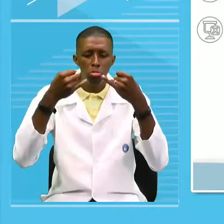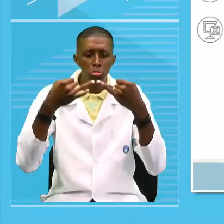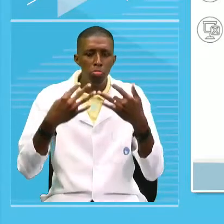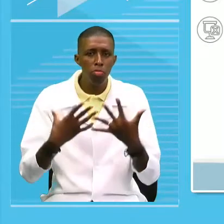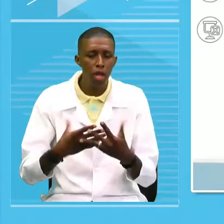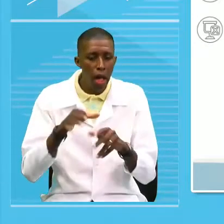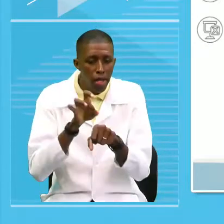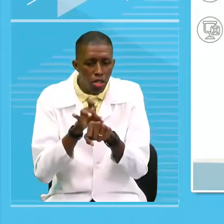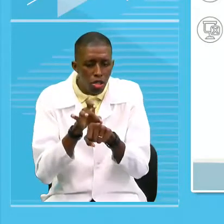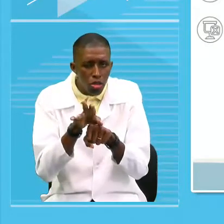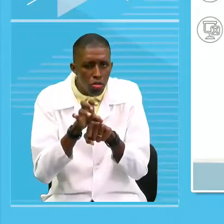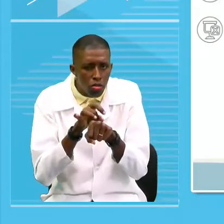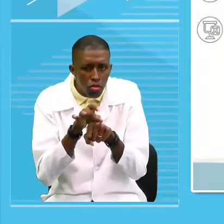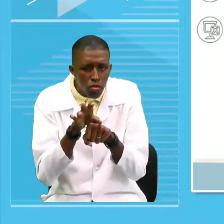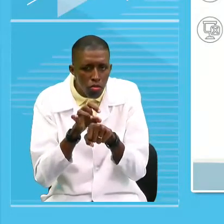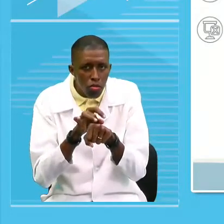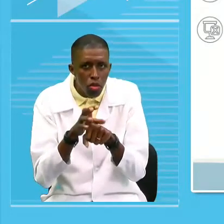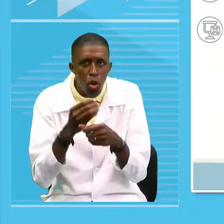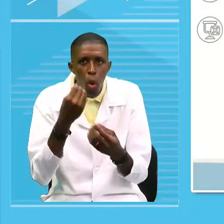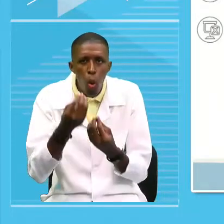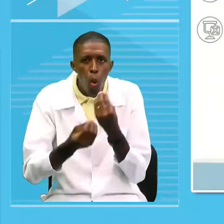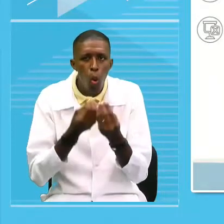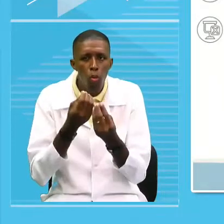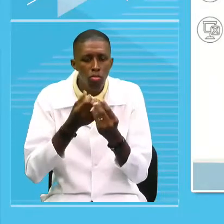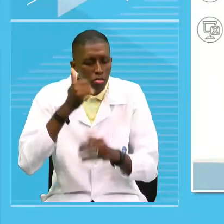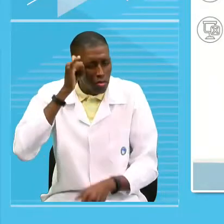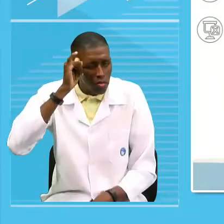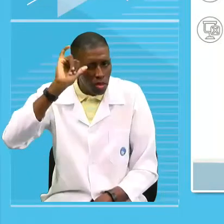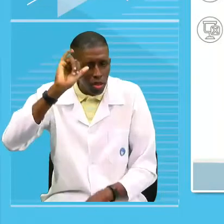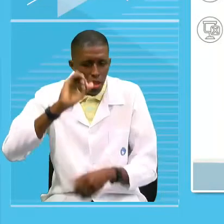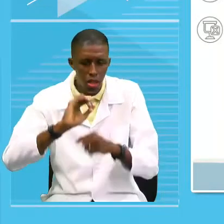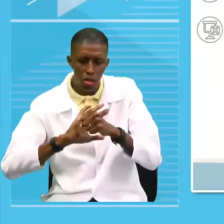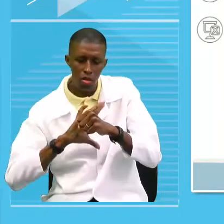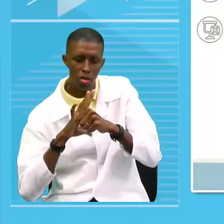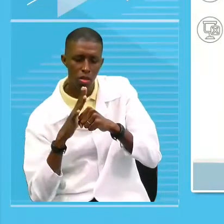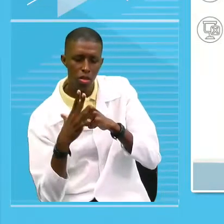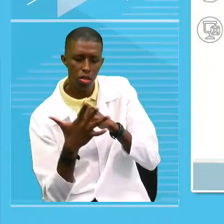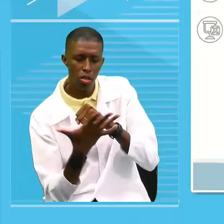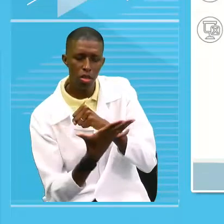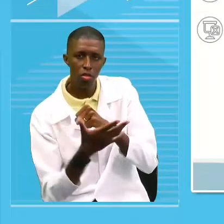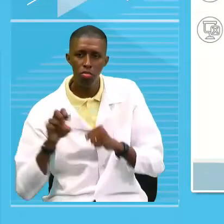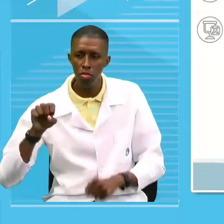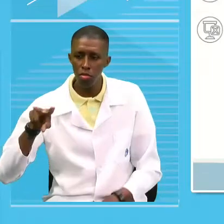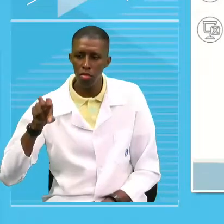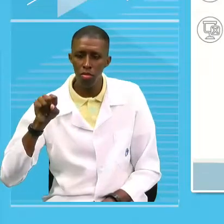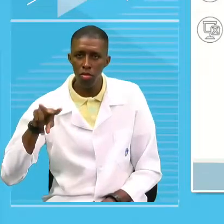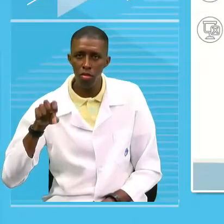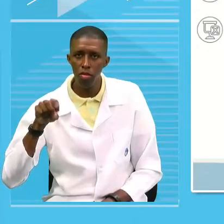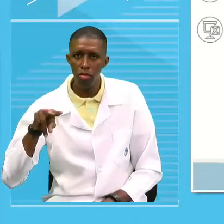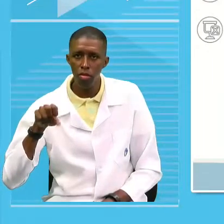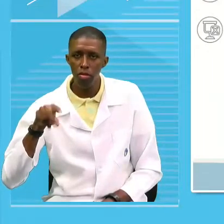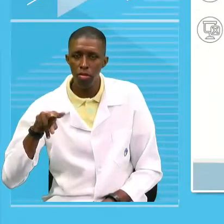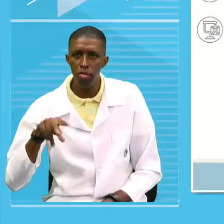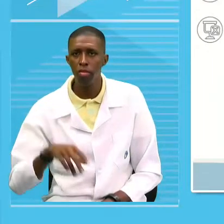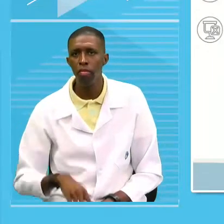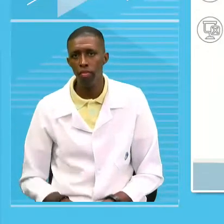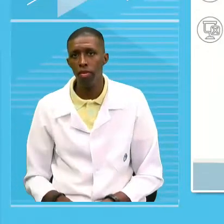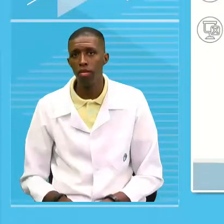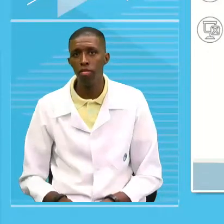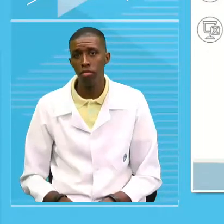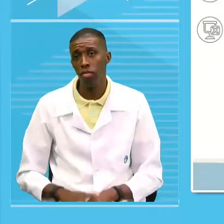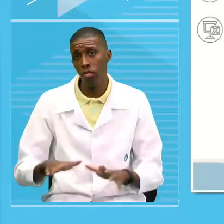dicas de como que a gente pode se proteger do vírus e aí eu falei Ah bacana deixa eu ver quando eu fui ver gente